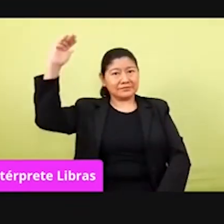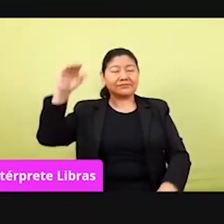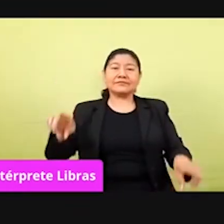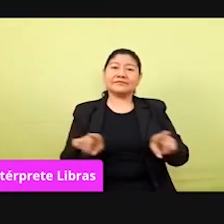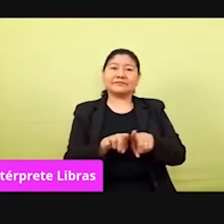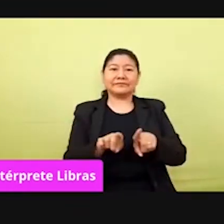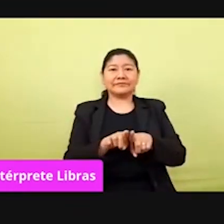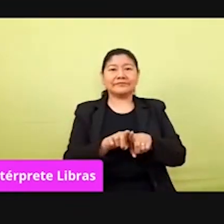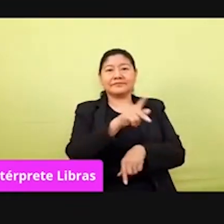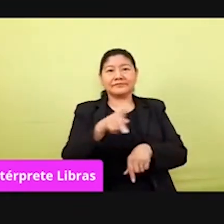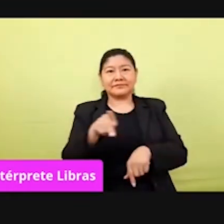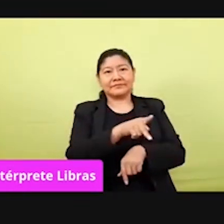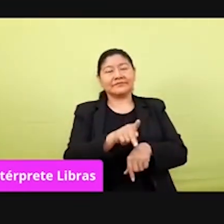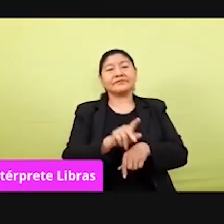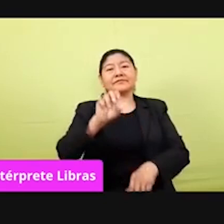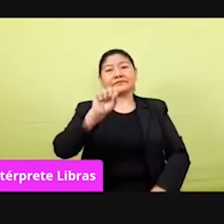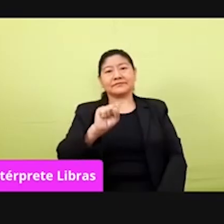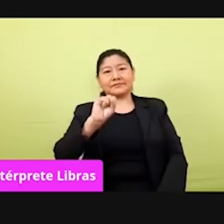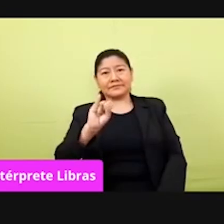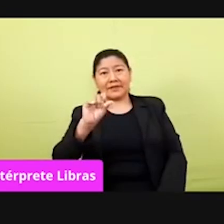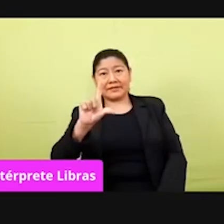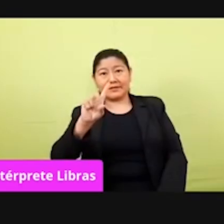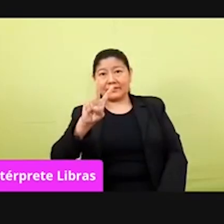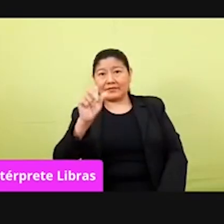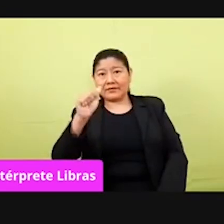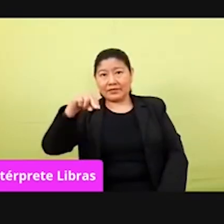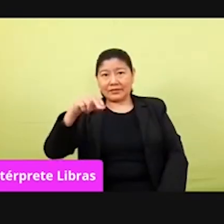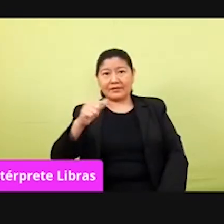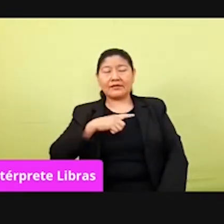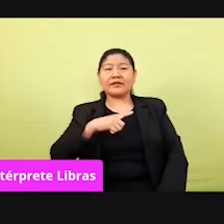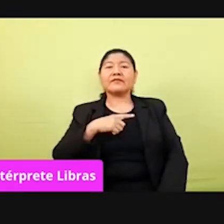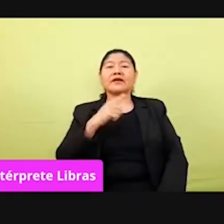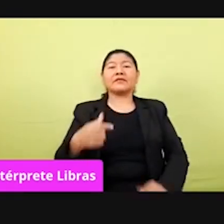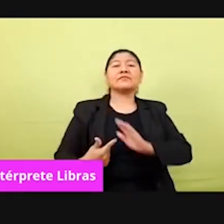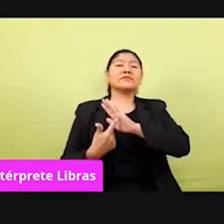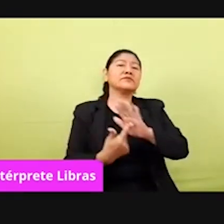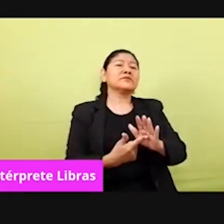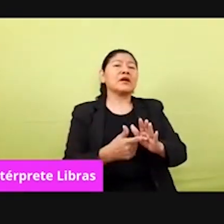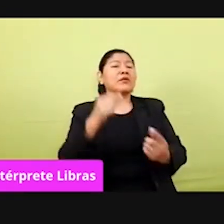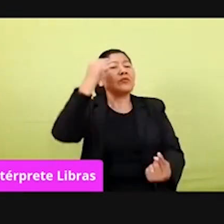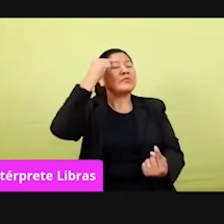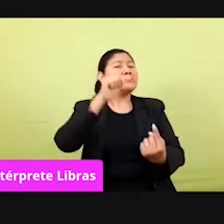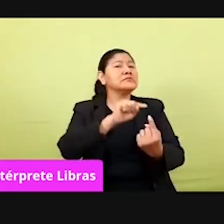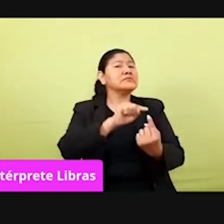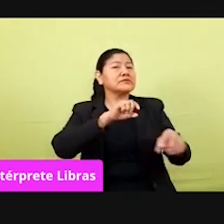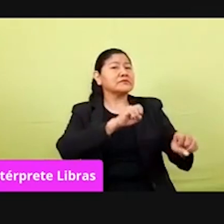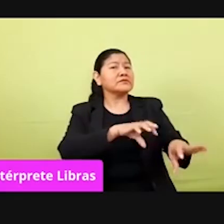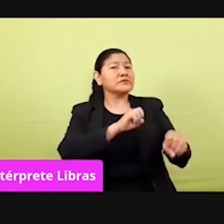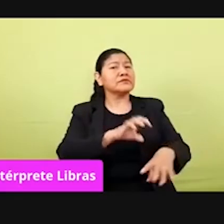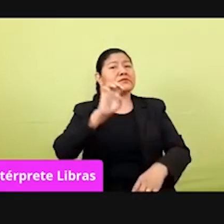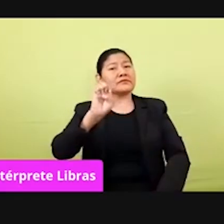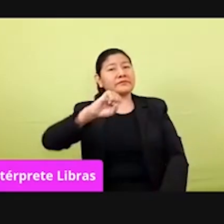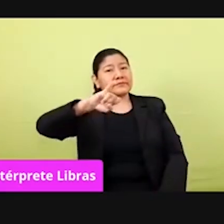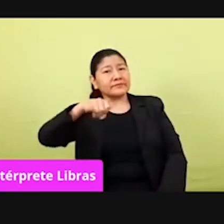Silvana, onde ela estará abordando as questões que envolvem a EJA. Aí nós temos o acolhimento